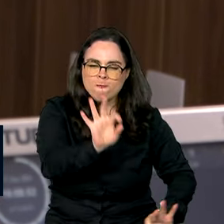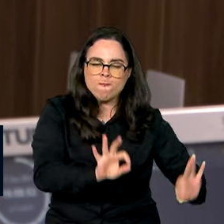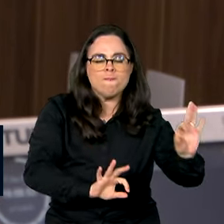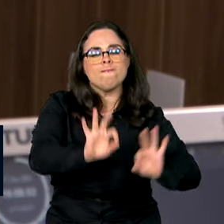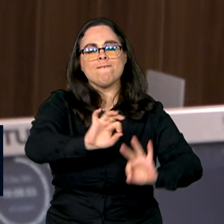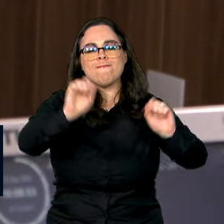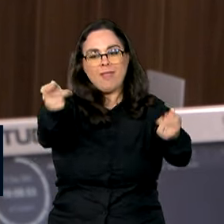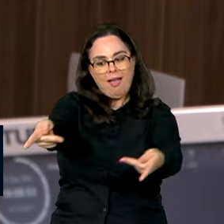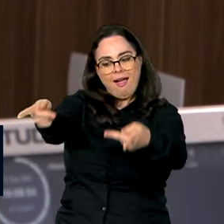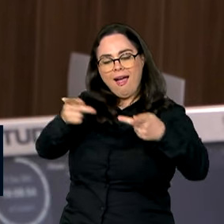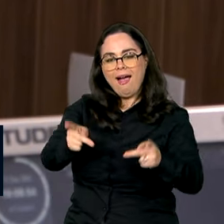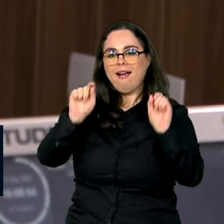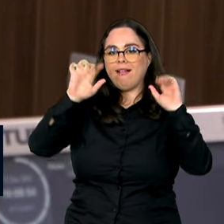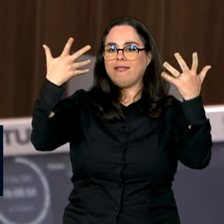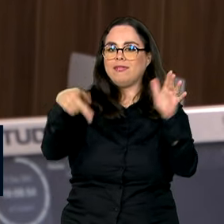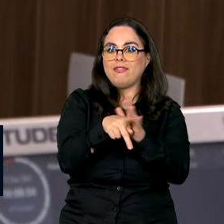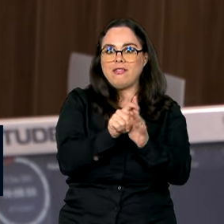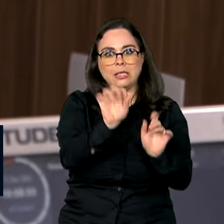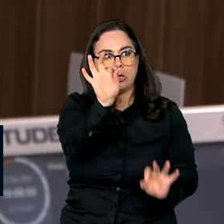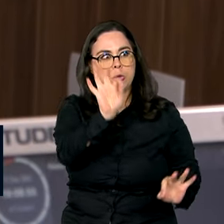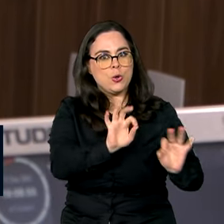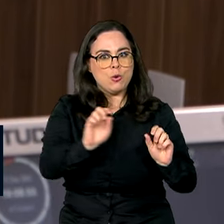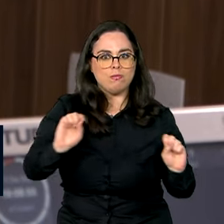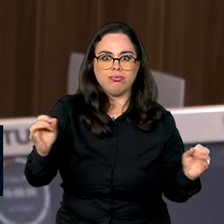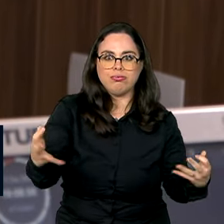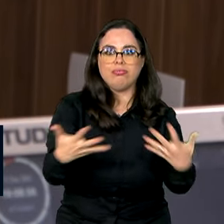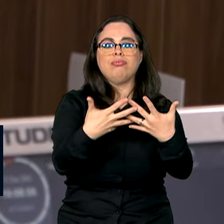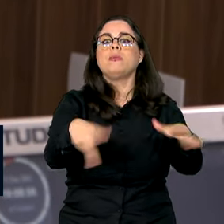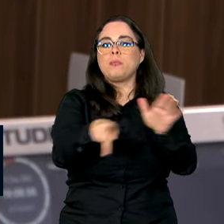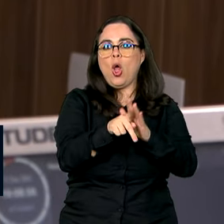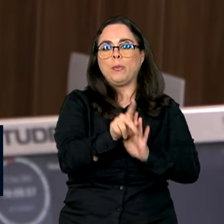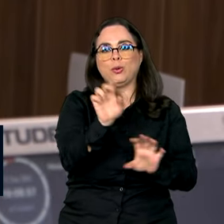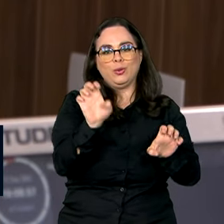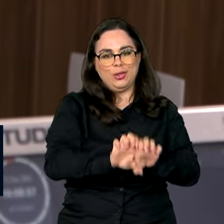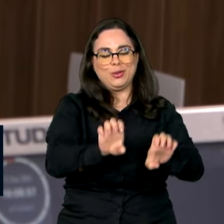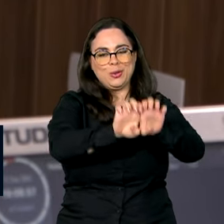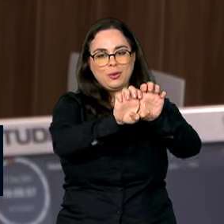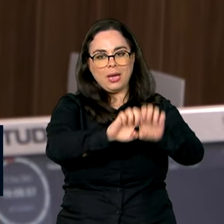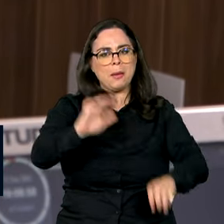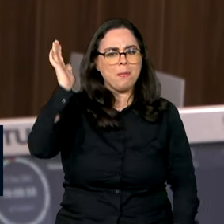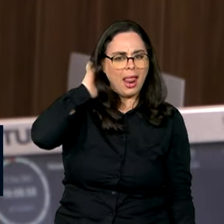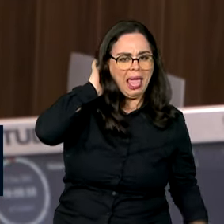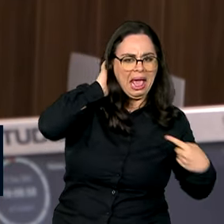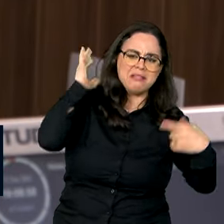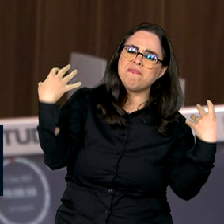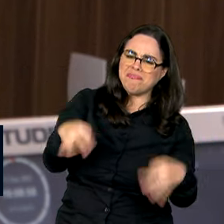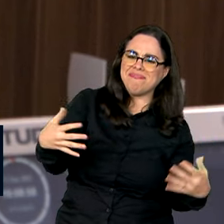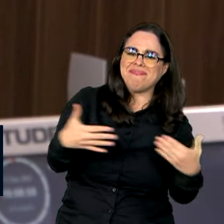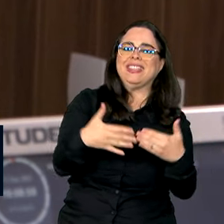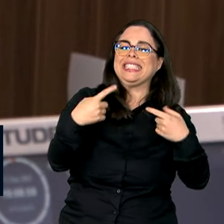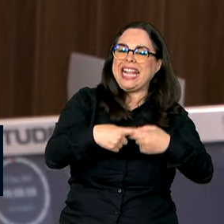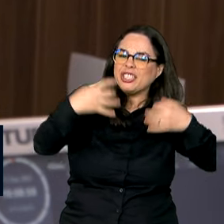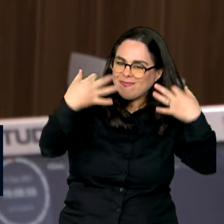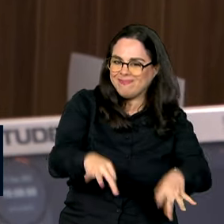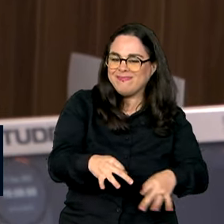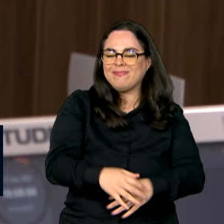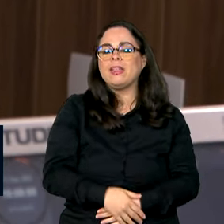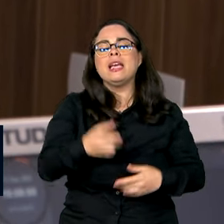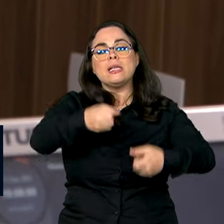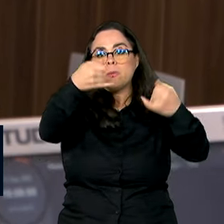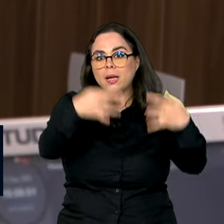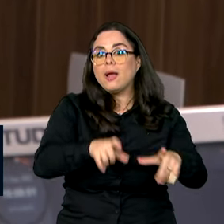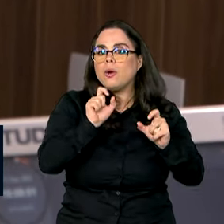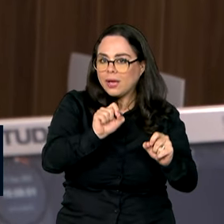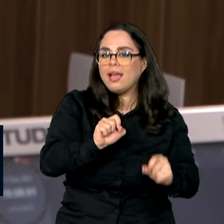essa conferência sem ter que fazer grandes investimentos em infraestrutura. E Belém não é diferente. Então, como foi dito aqui,